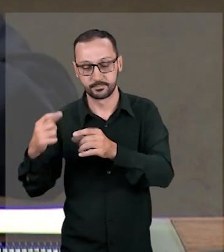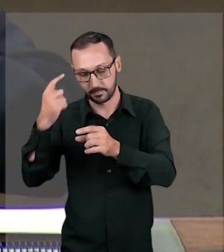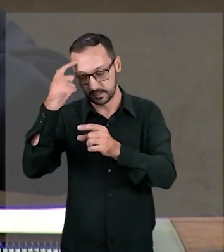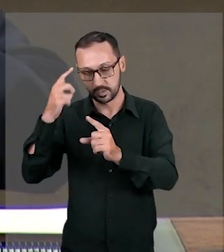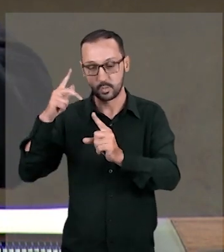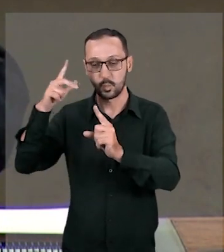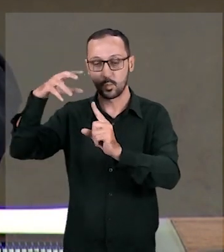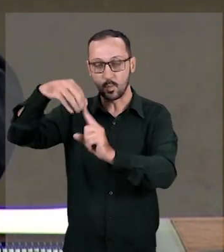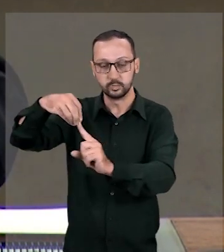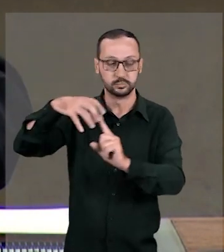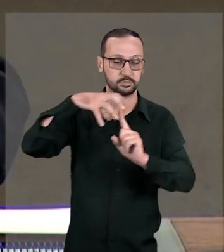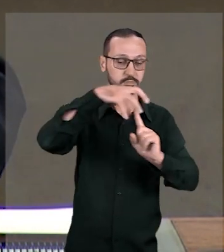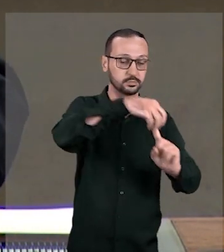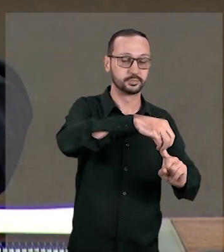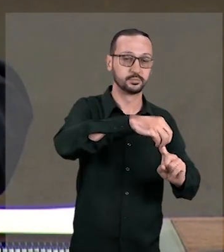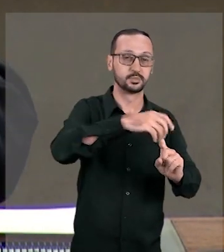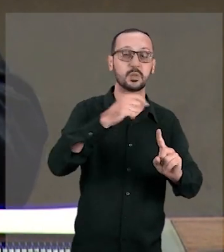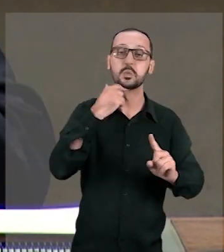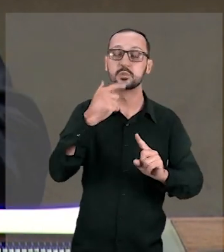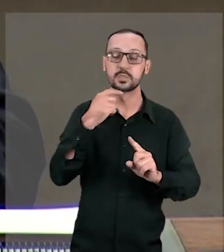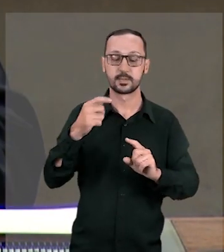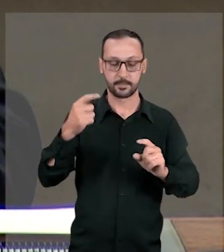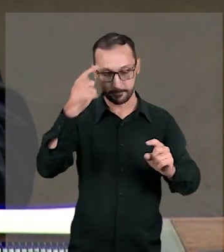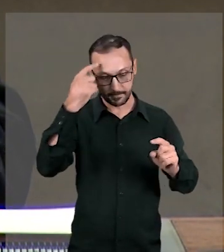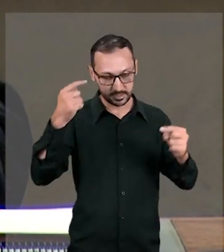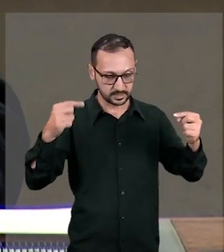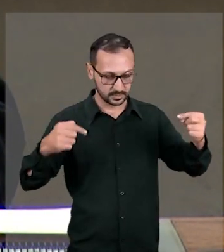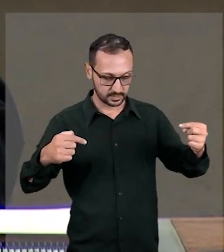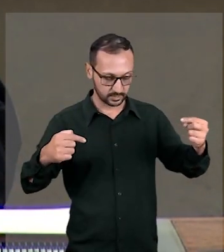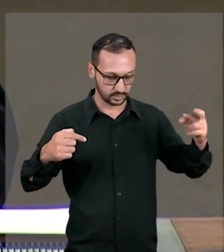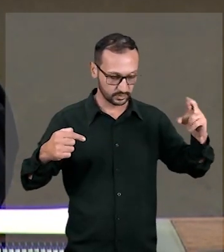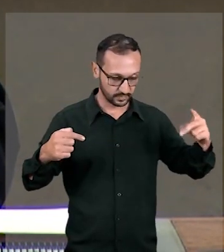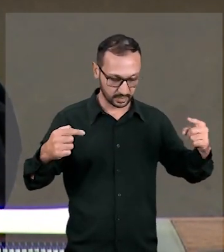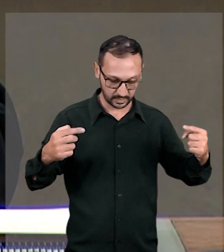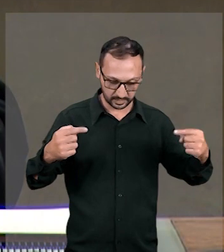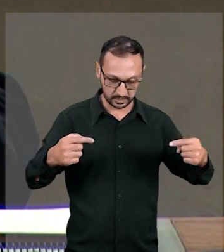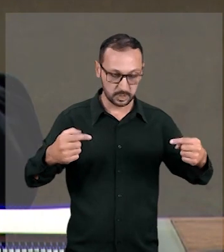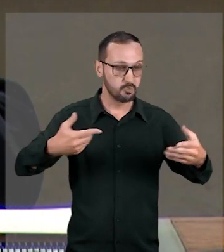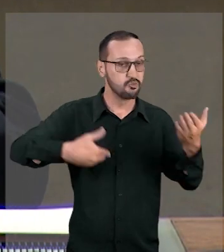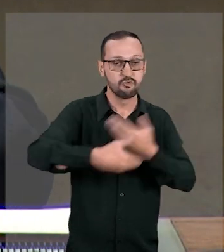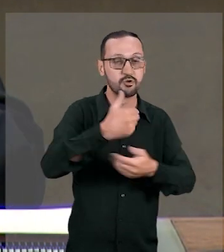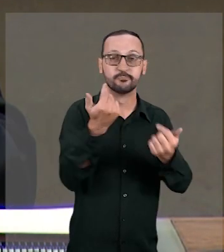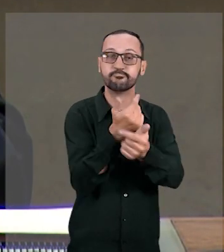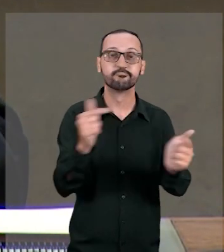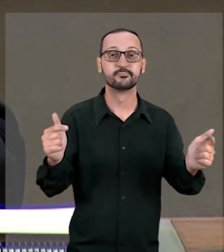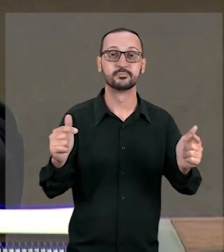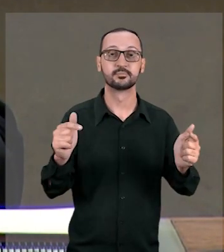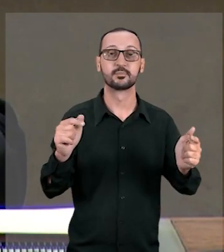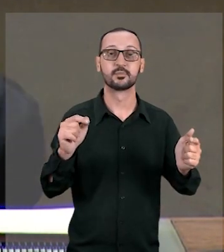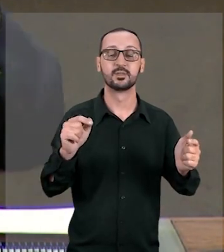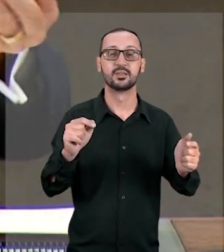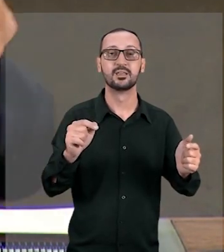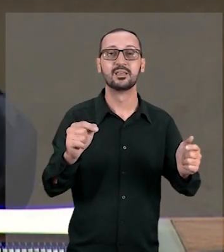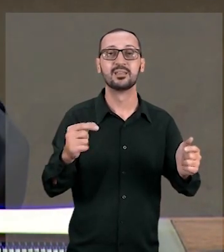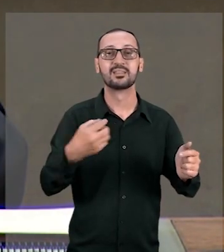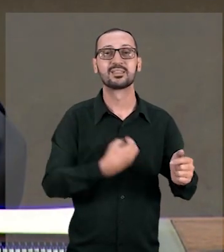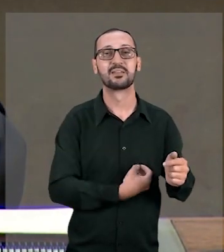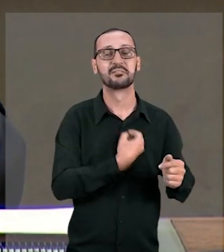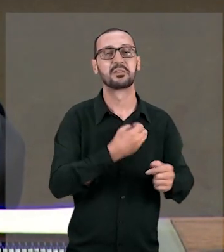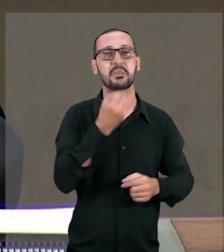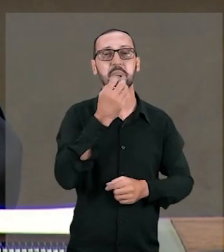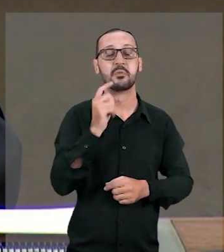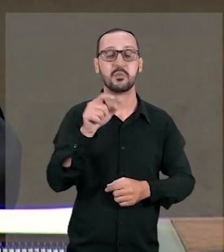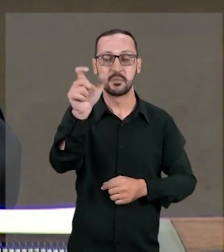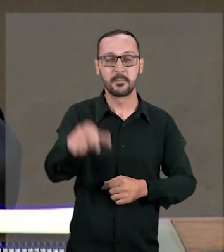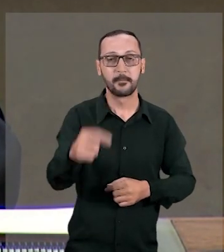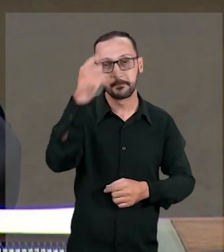não interagem com quem pensa diferente. E uma das belezas da vida é a gente interagir com quem